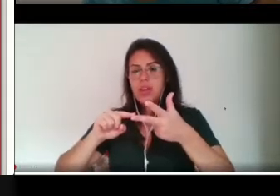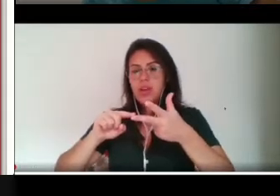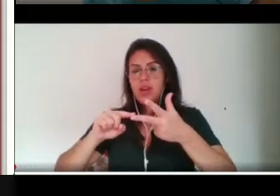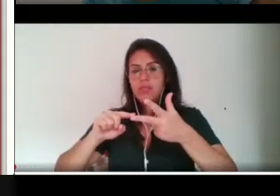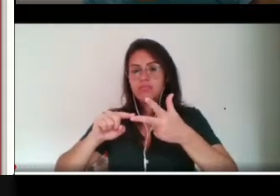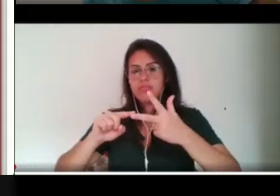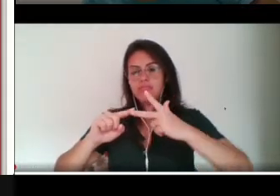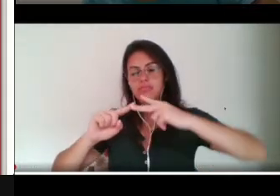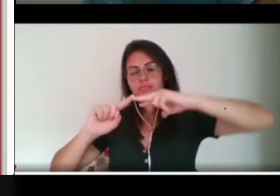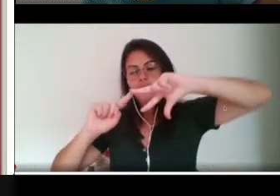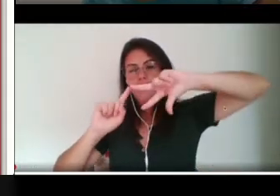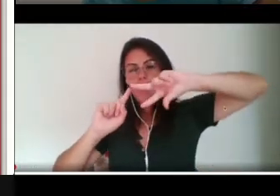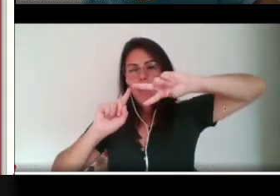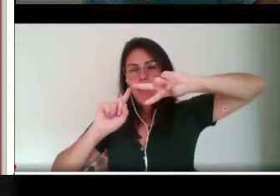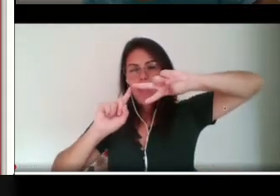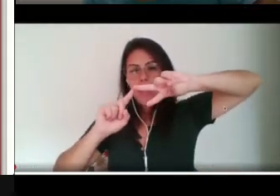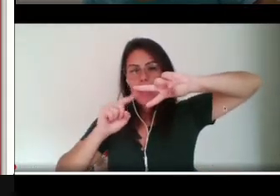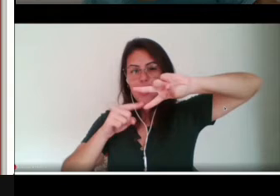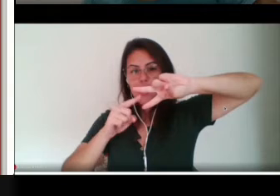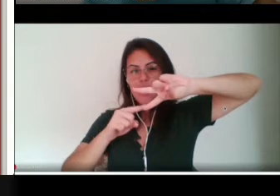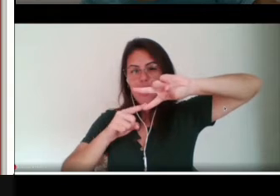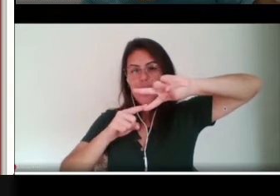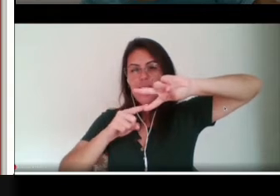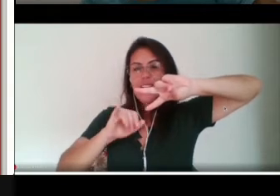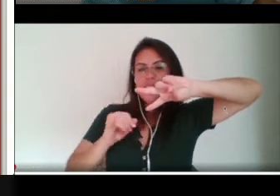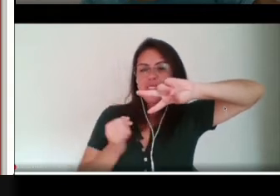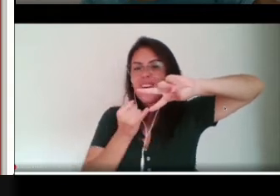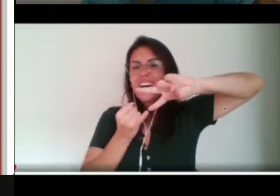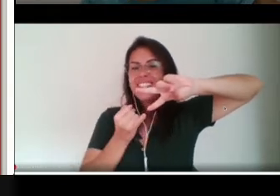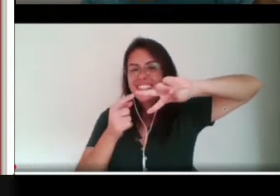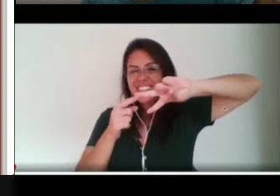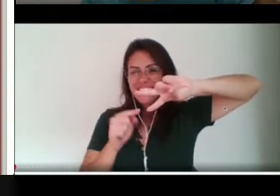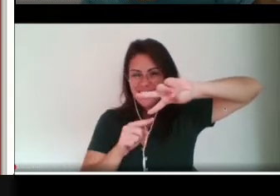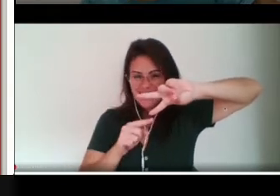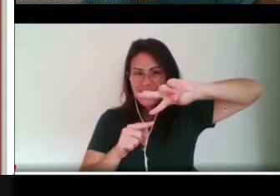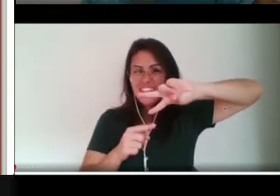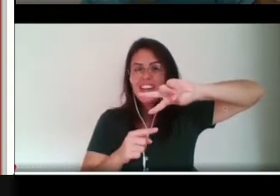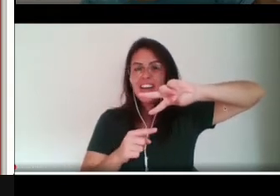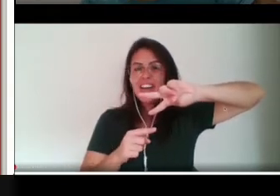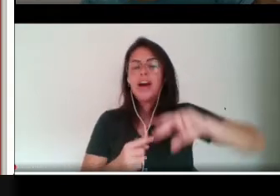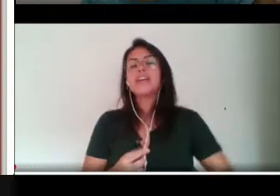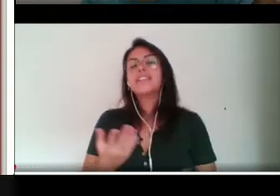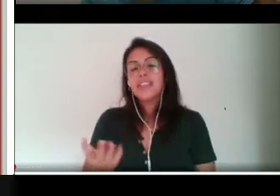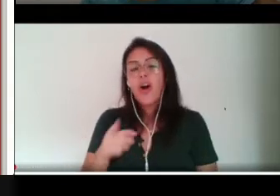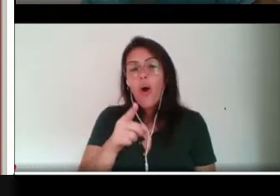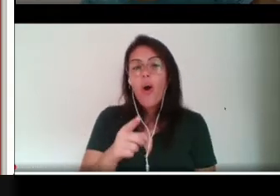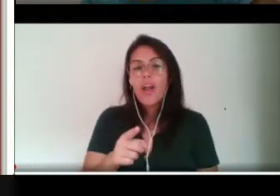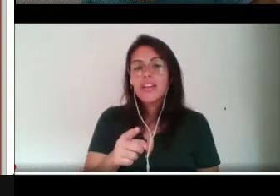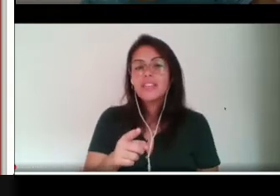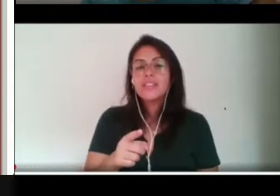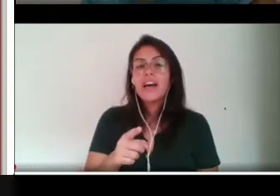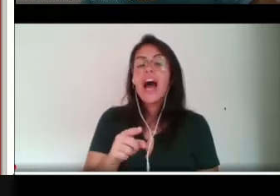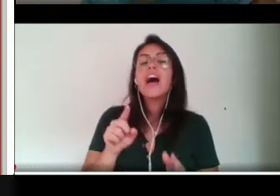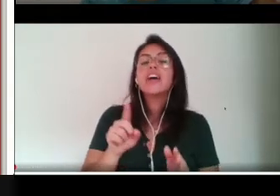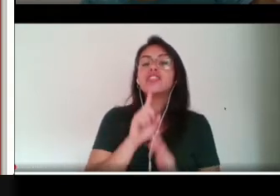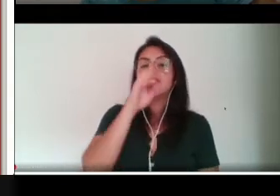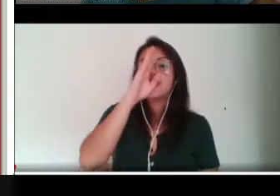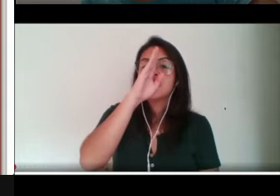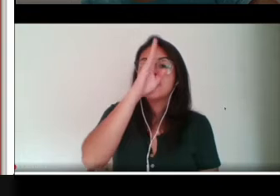exemplo, né? Então, I, VEC menos J, para onde que tá o menos J? O menos J tá aqui,